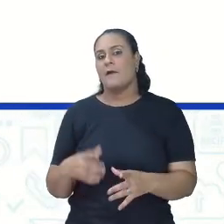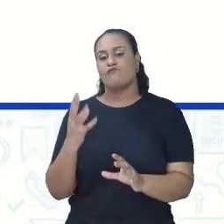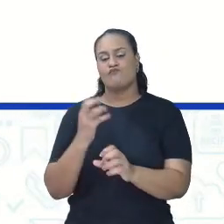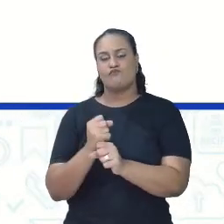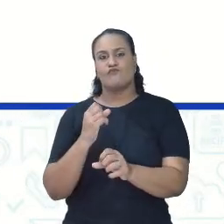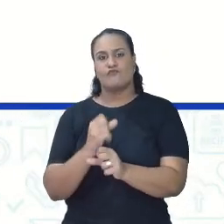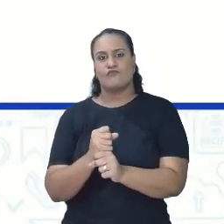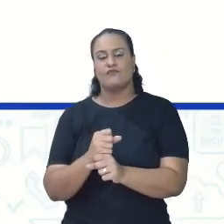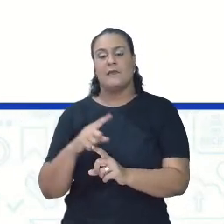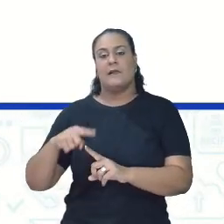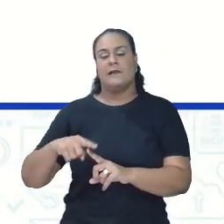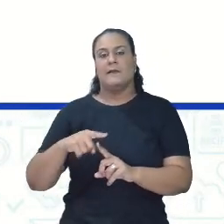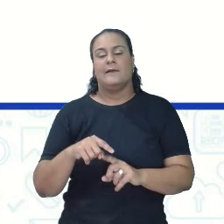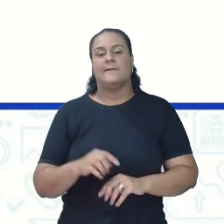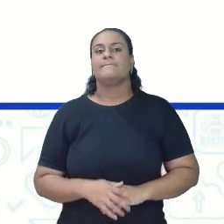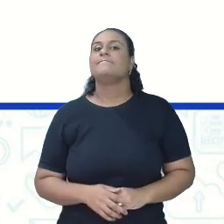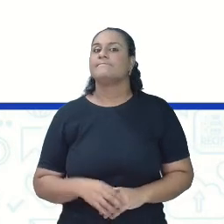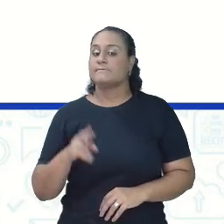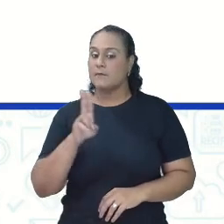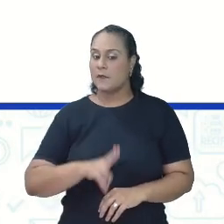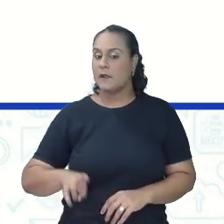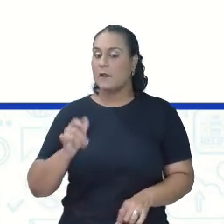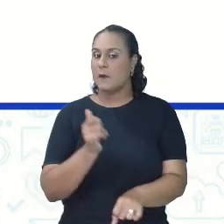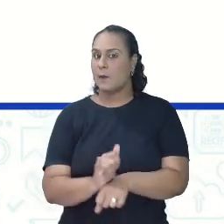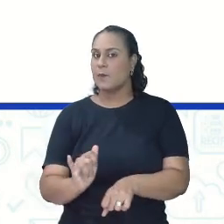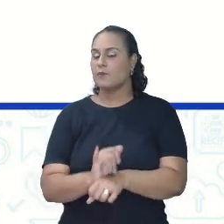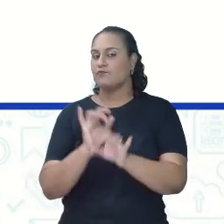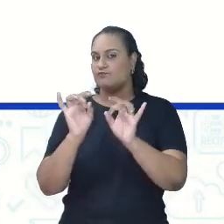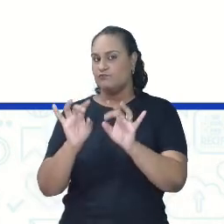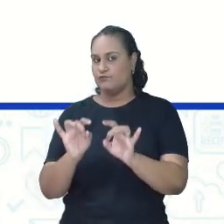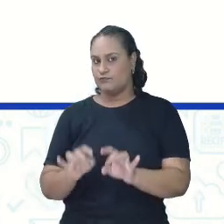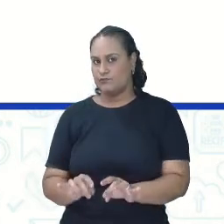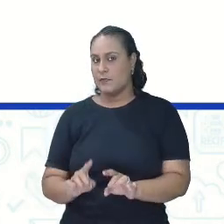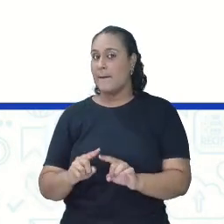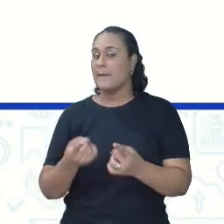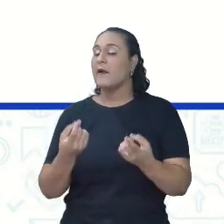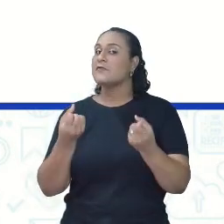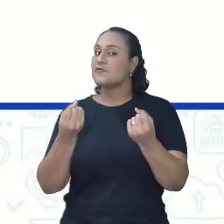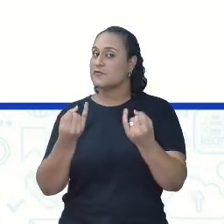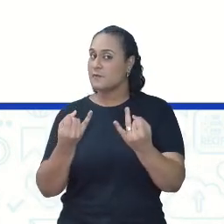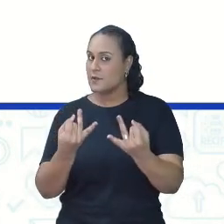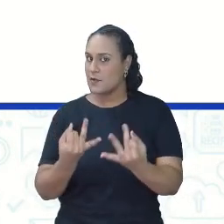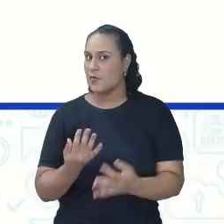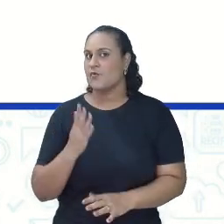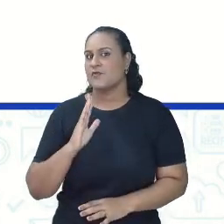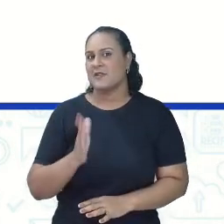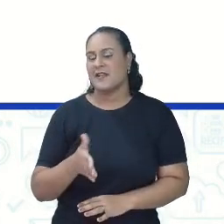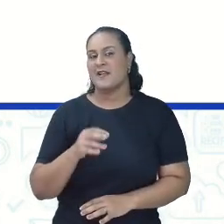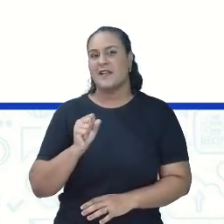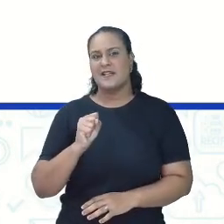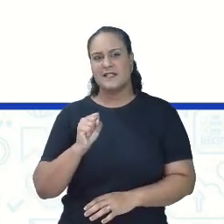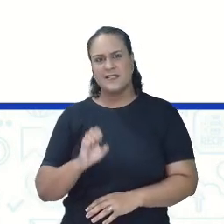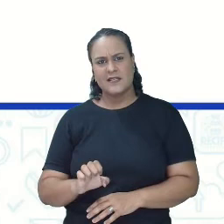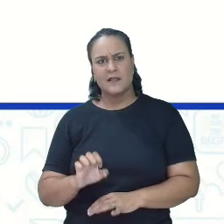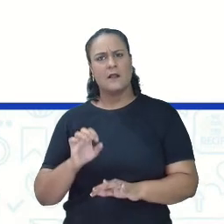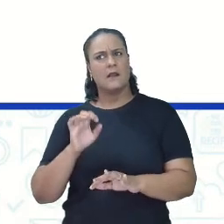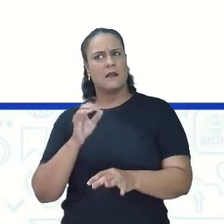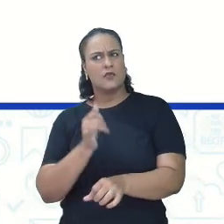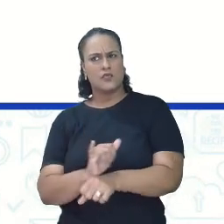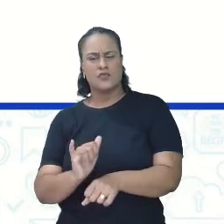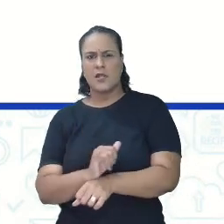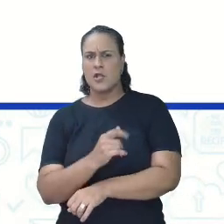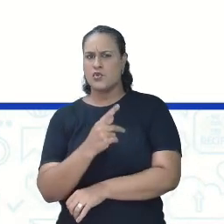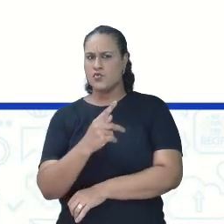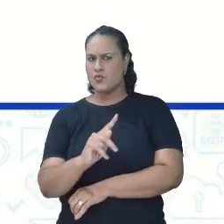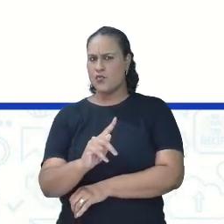né? Eu utilizei uma estratégia específica, mas a gente já falou sobre isso, né, gente? Se o seu argumento estiver certinho,